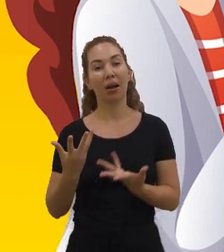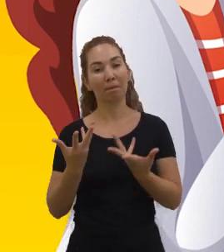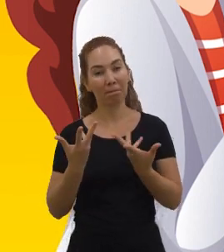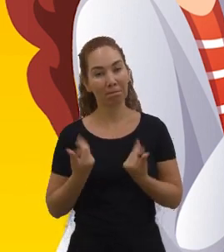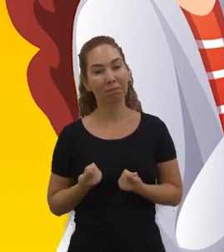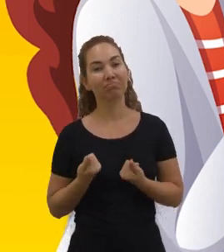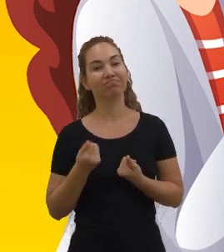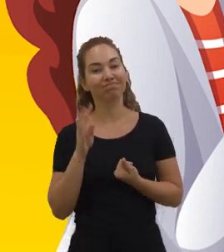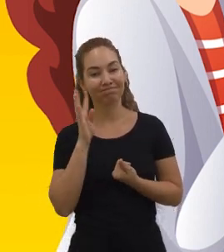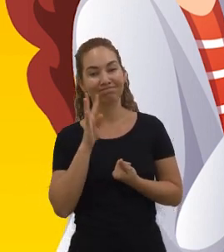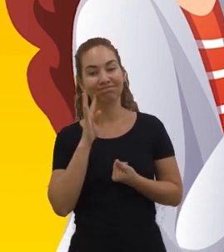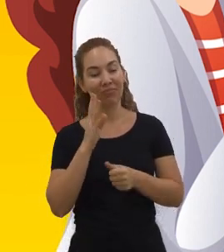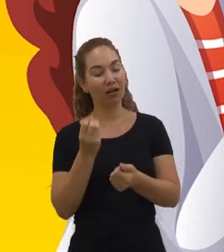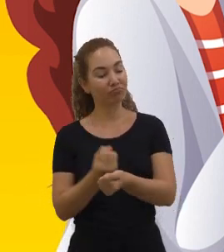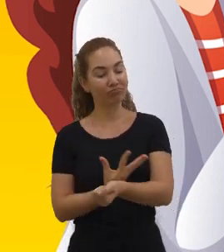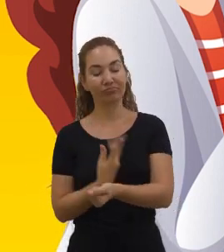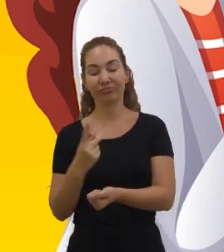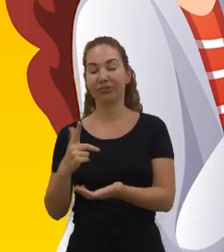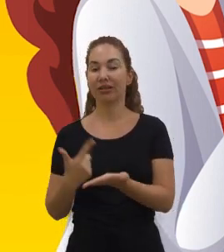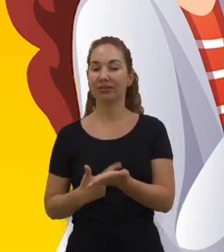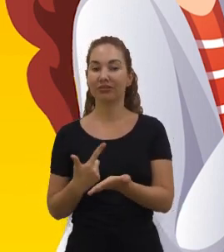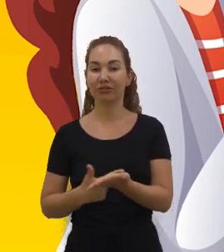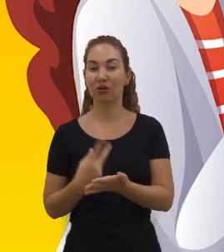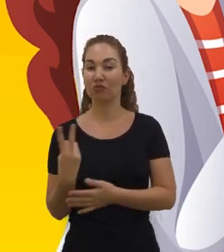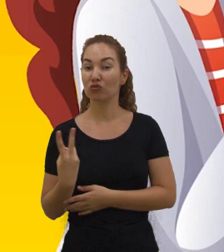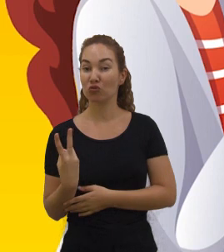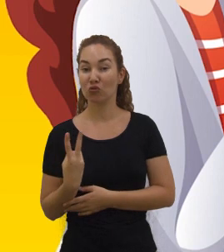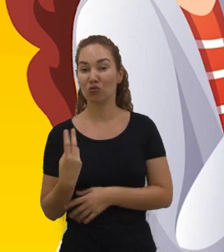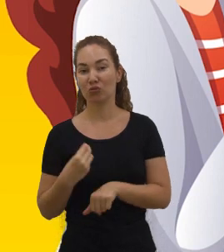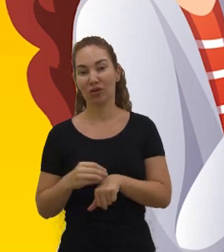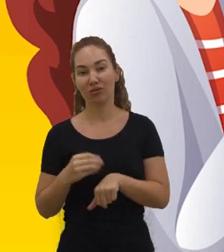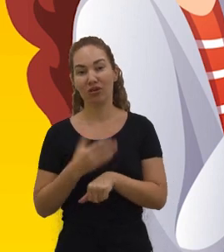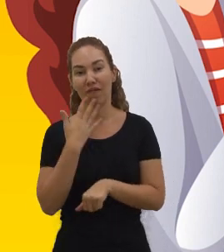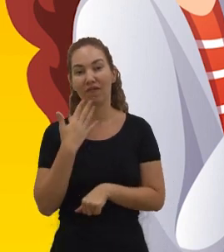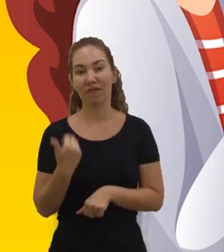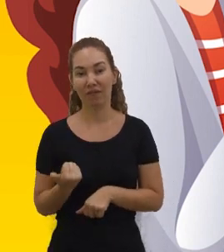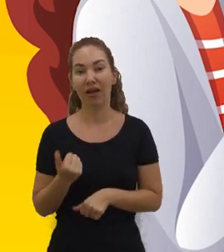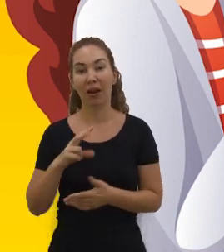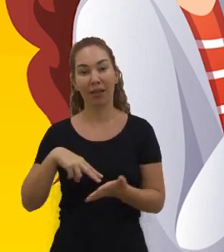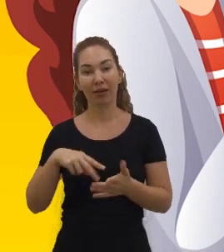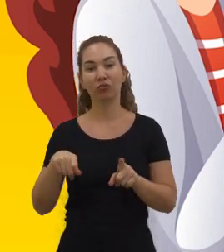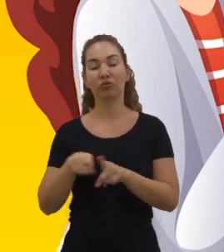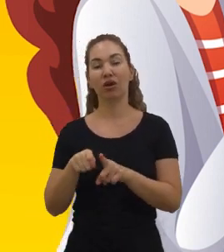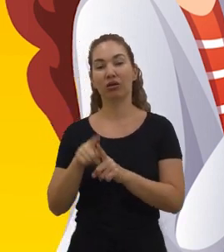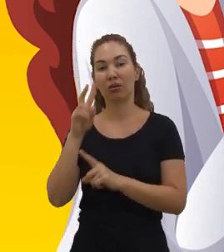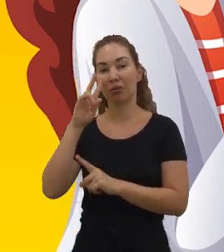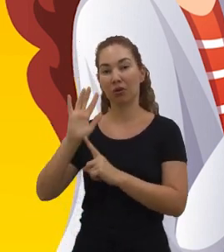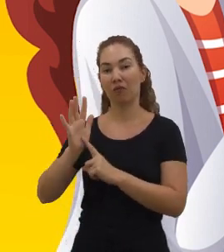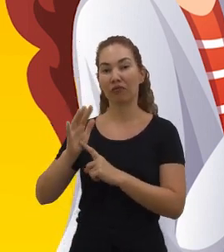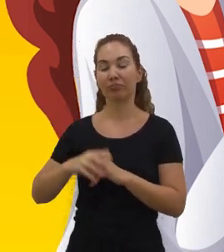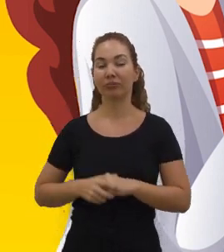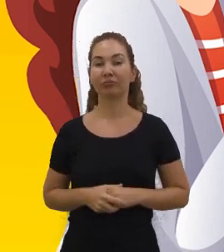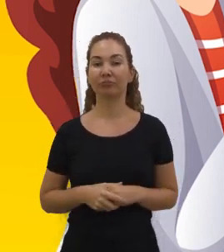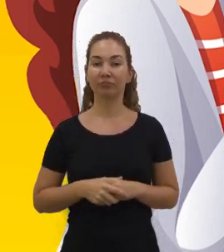livro. São as minhas 2 dicas, que eu acho que vale a pena, assim, tanto a leitura quanto olhar o filme.